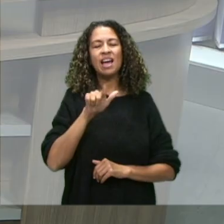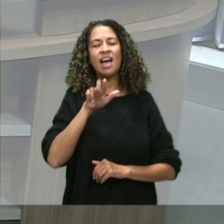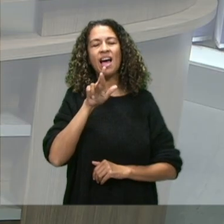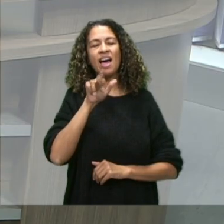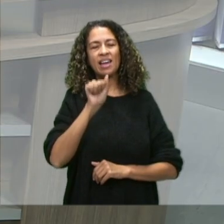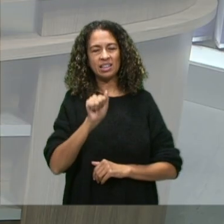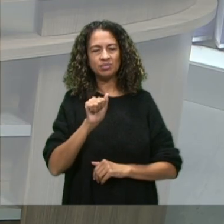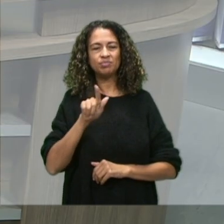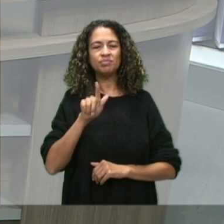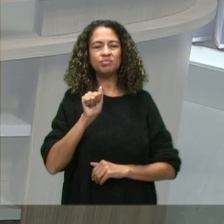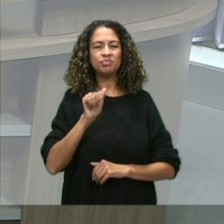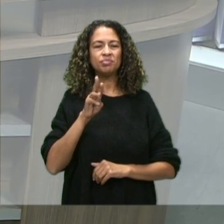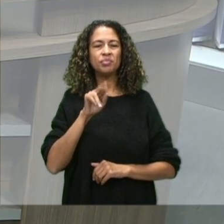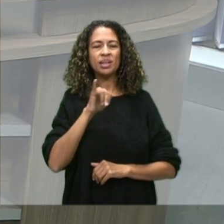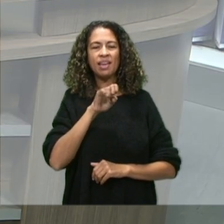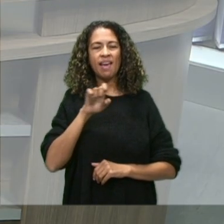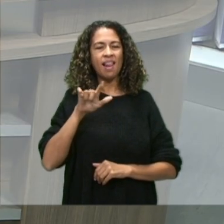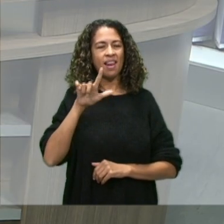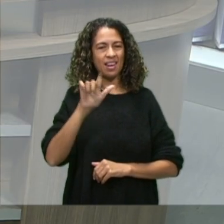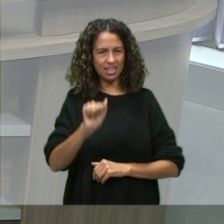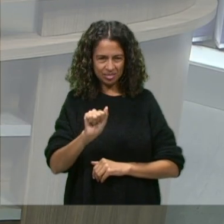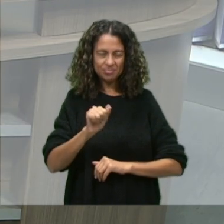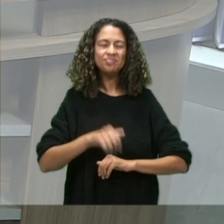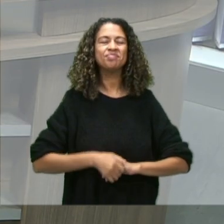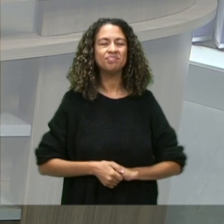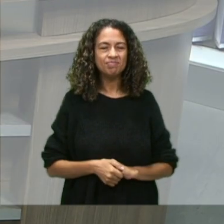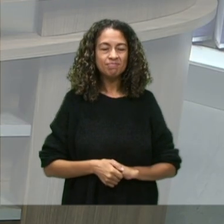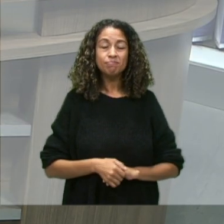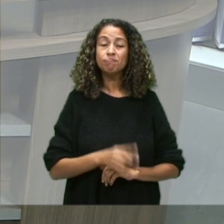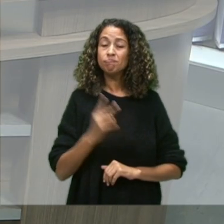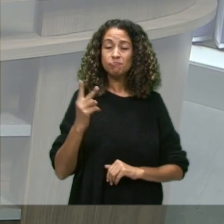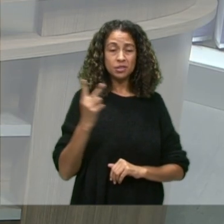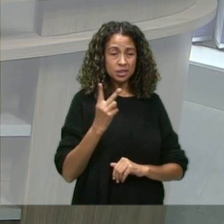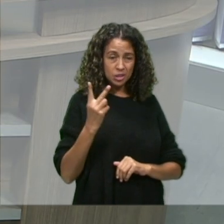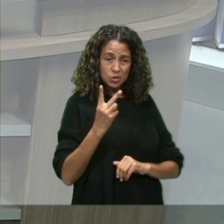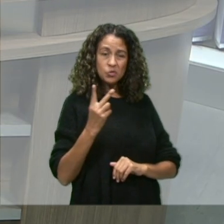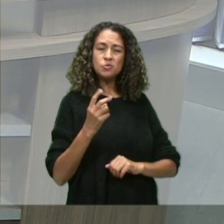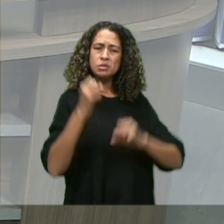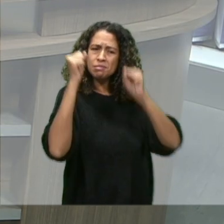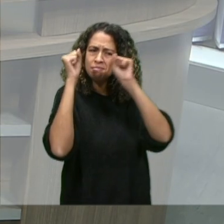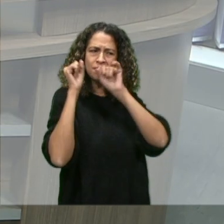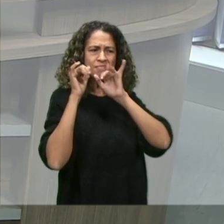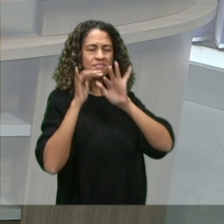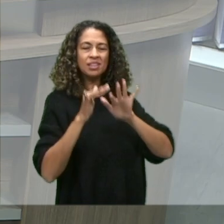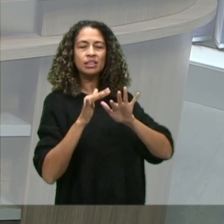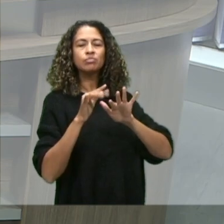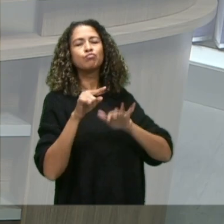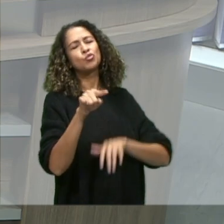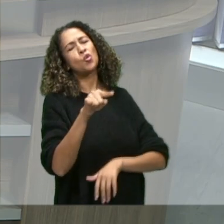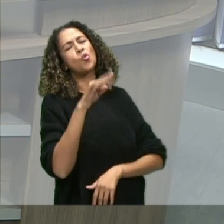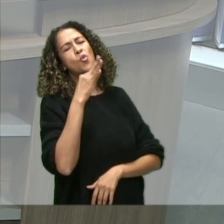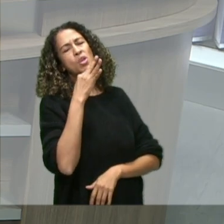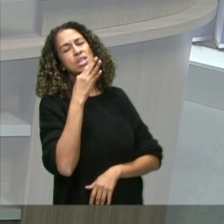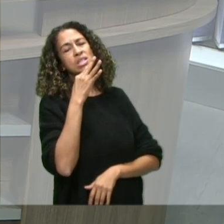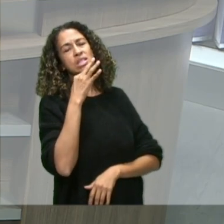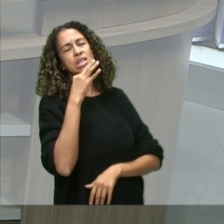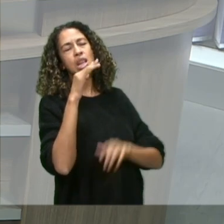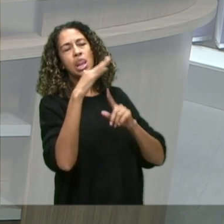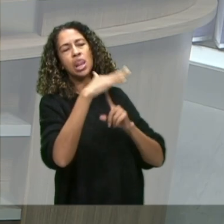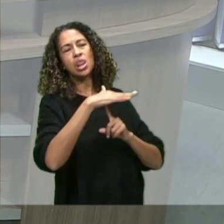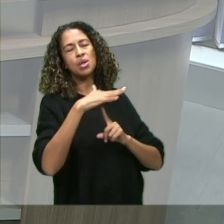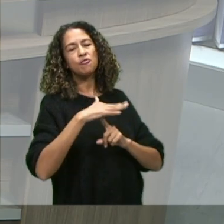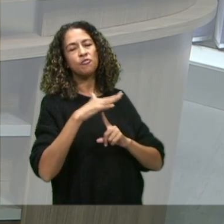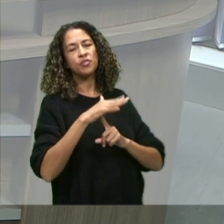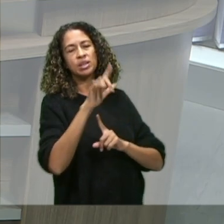Isso, da Luz. Da Luz. Da Luz. E vocês são 2 pessoas iluminadas, né? Você eu conheci na Feira